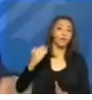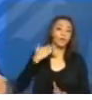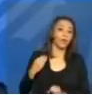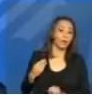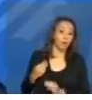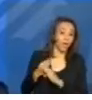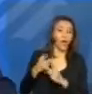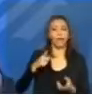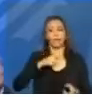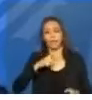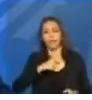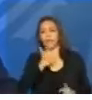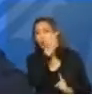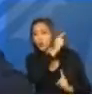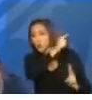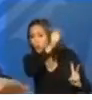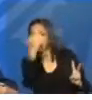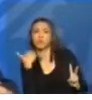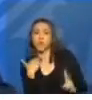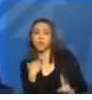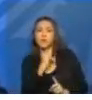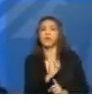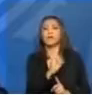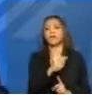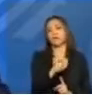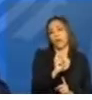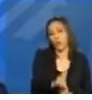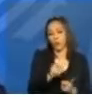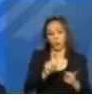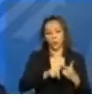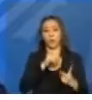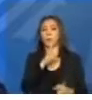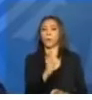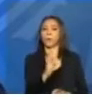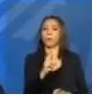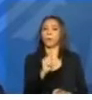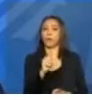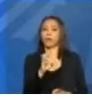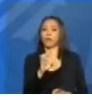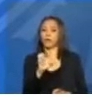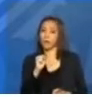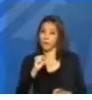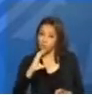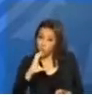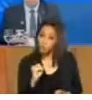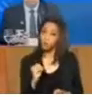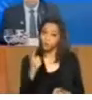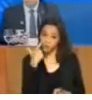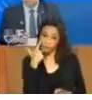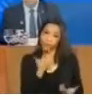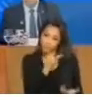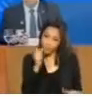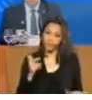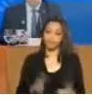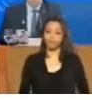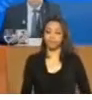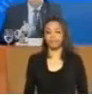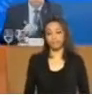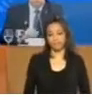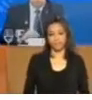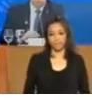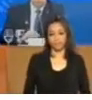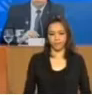conta no Bradesco, no Itaú, no Banco do Brasil, a gente já vai transferir. E em cada um dos segmentos.